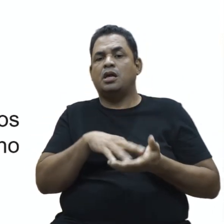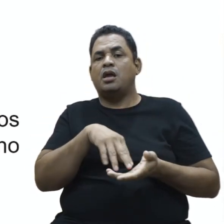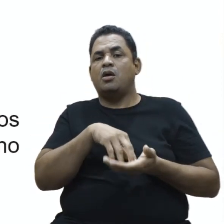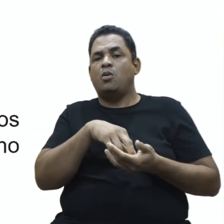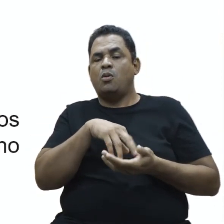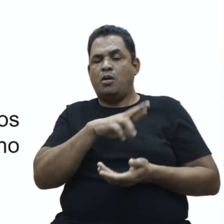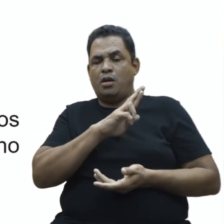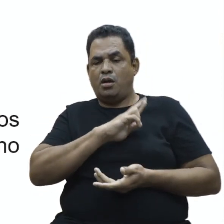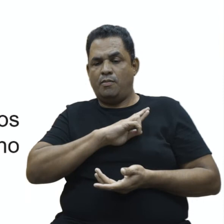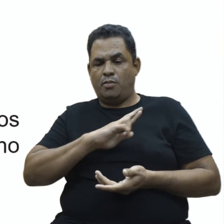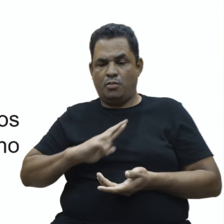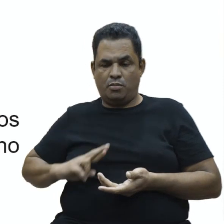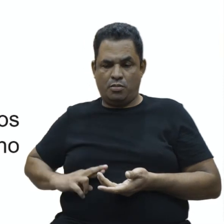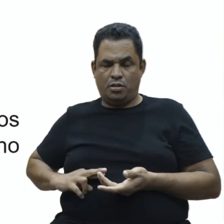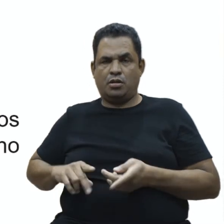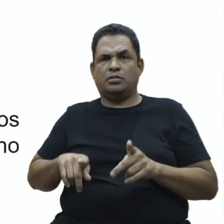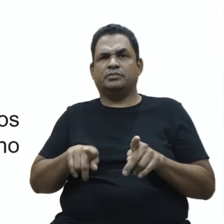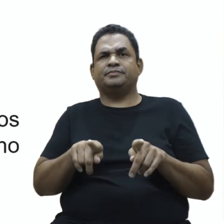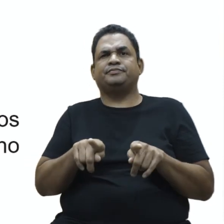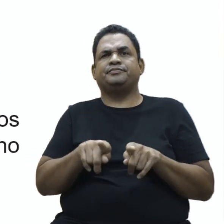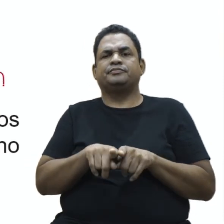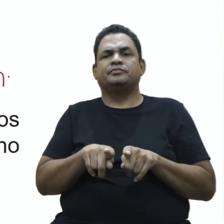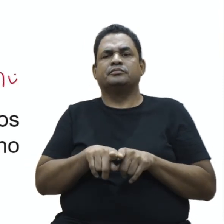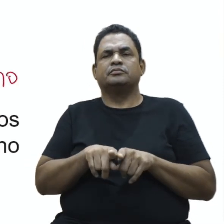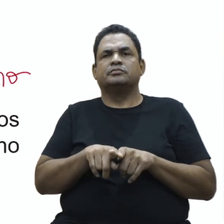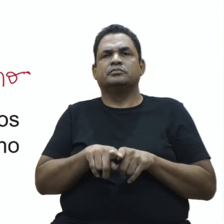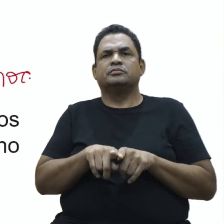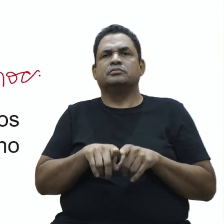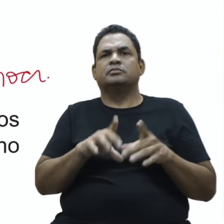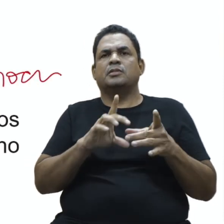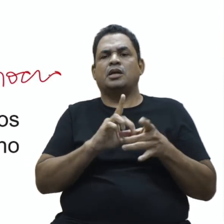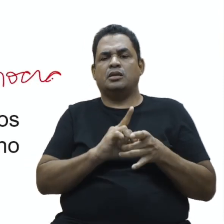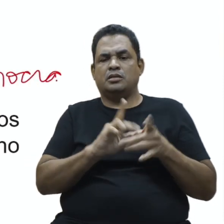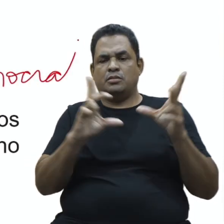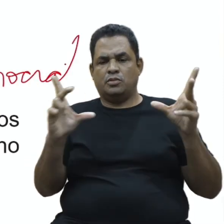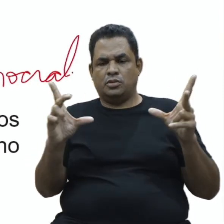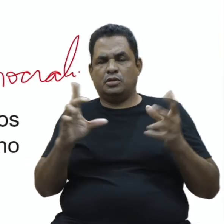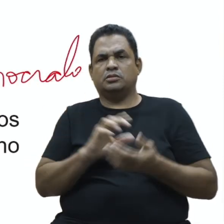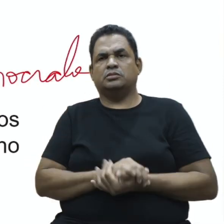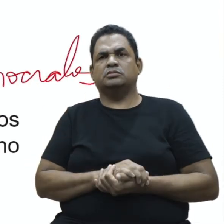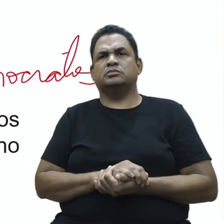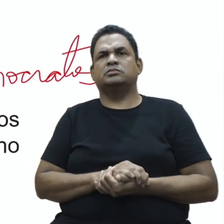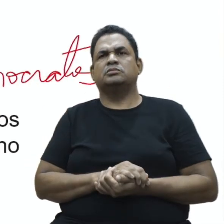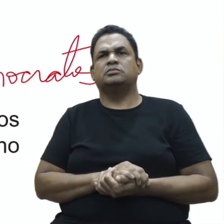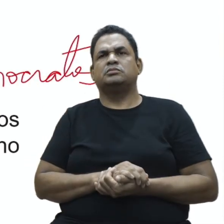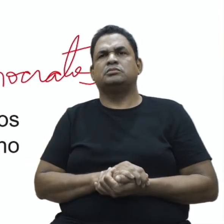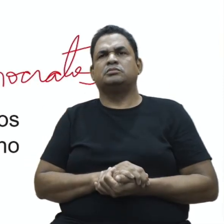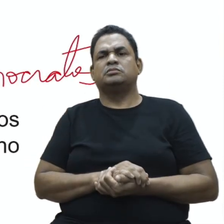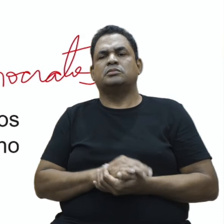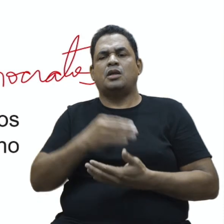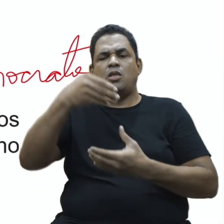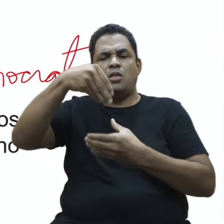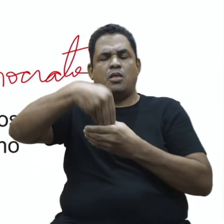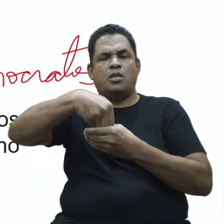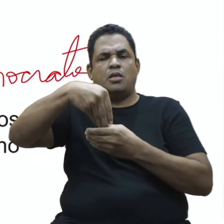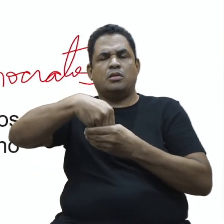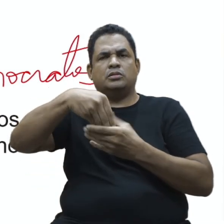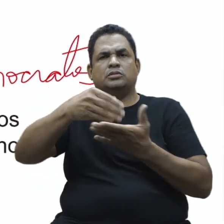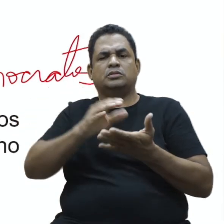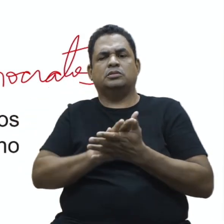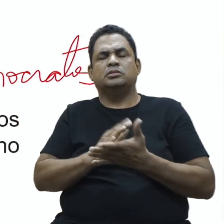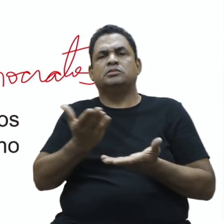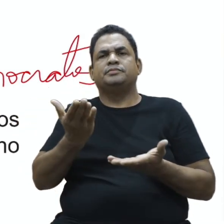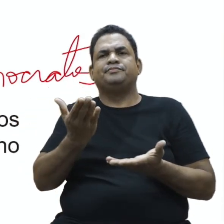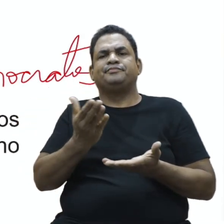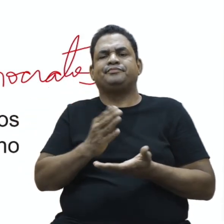republicanos e os democratas. As eleições dos Estados Unidos geralmente